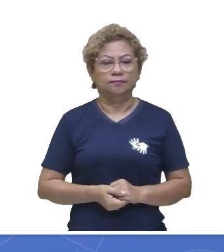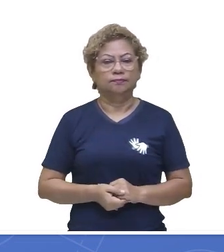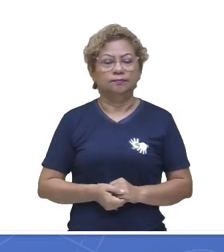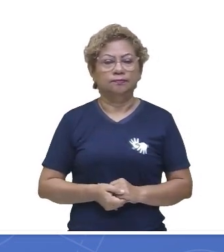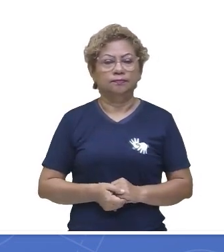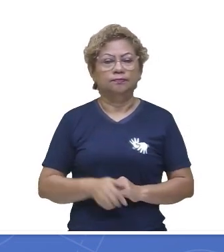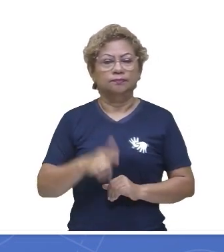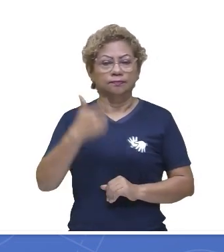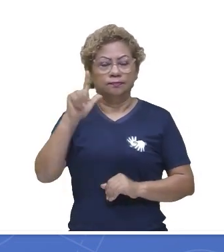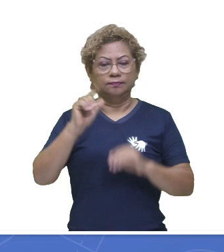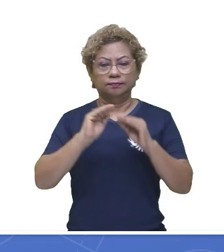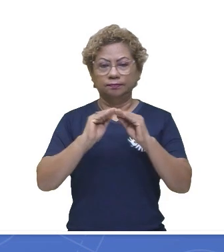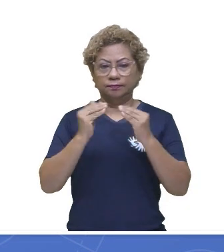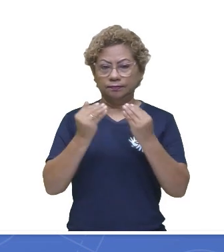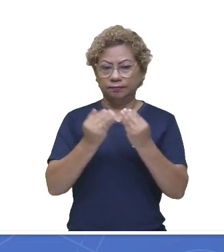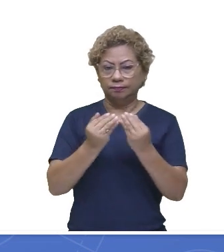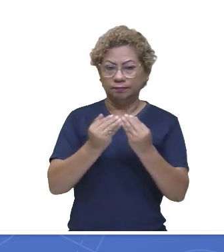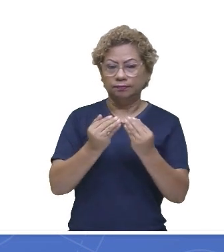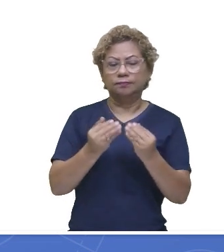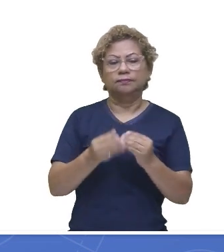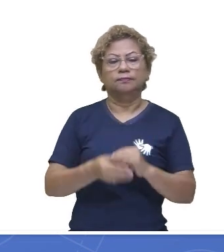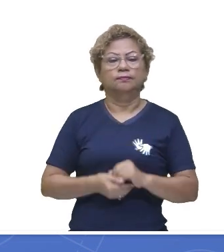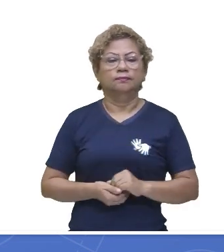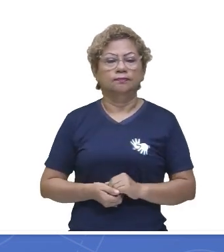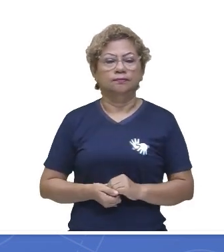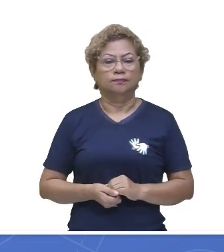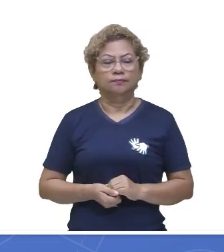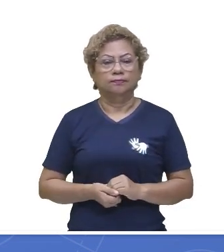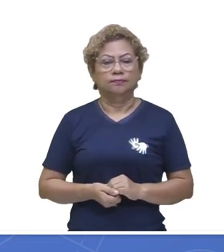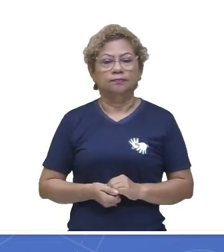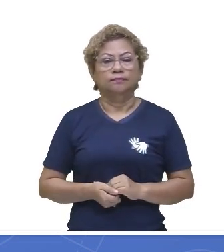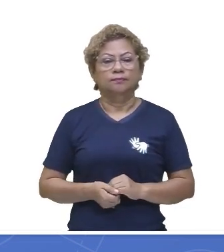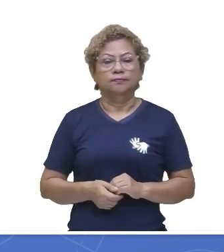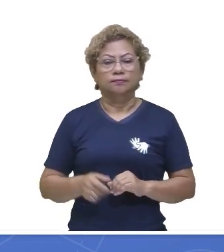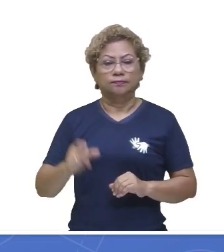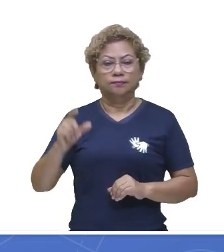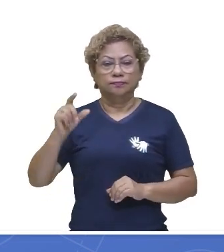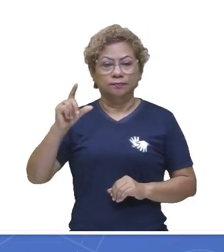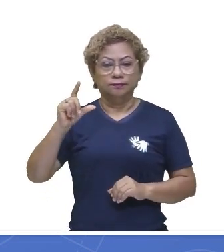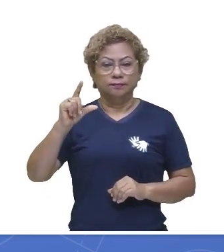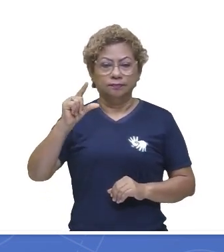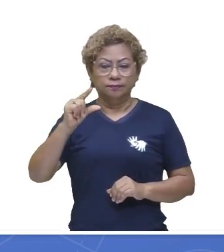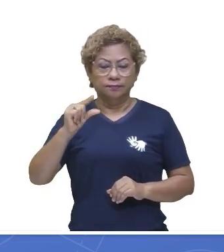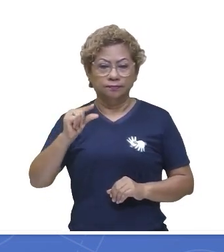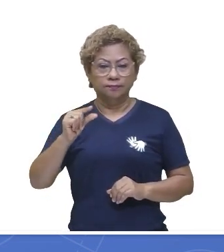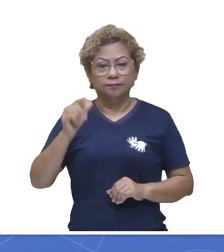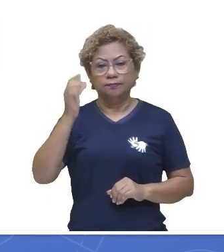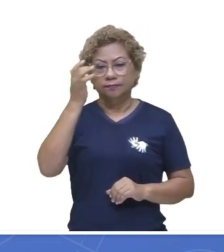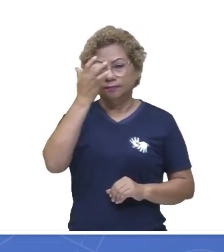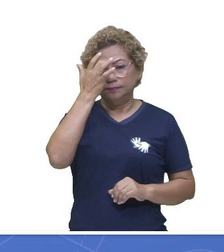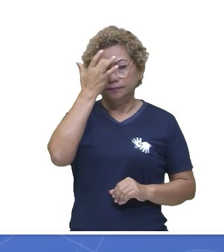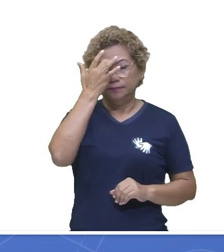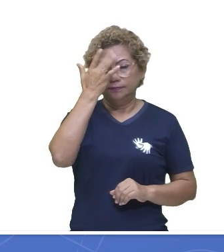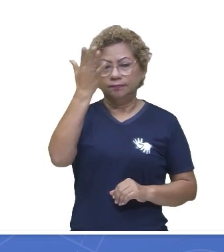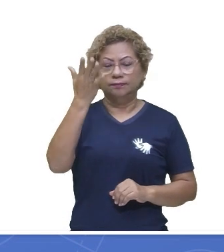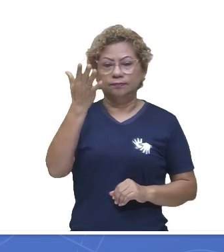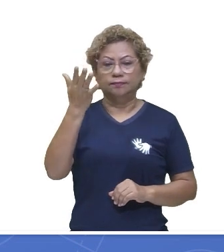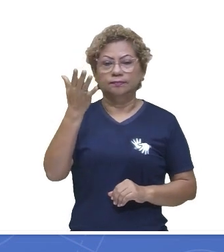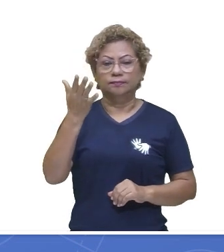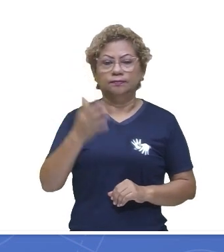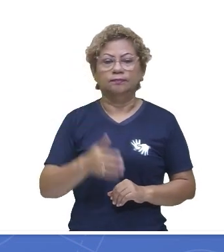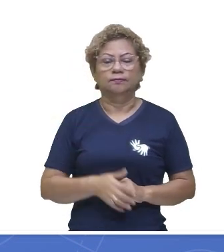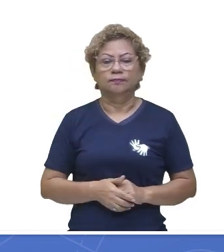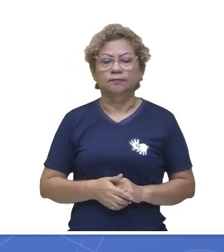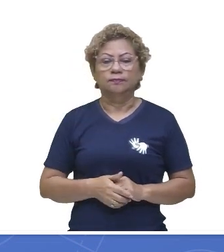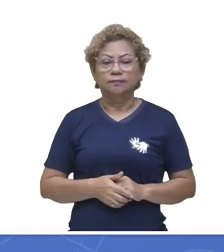foram calculadas em relação à água. Veja que quanto menor a substância, mais fácil é aquecê-la. Quanto